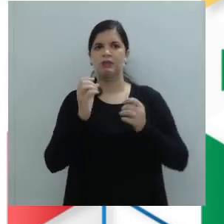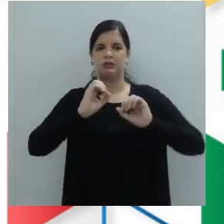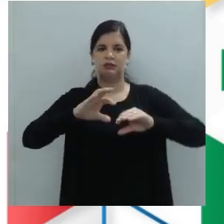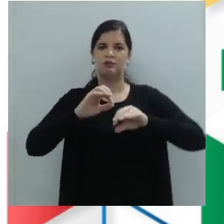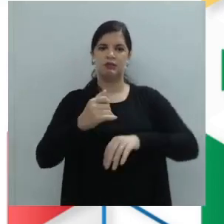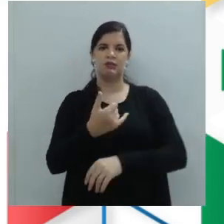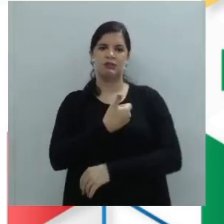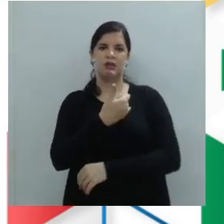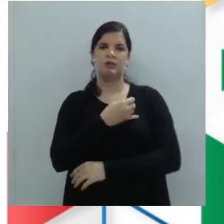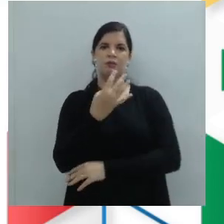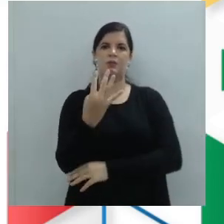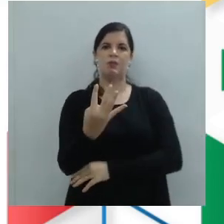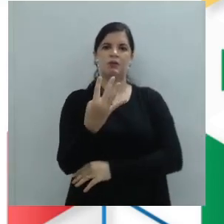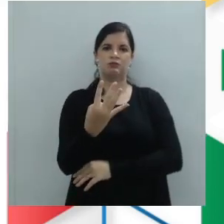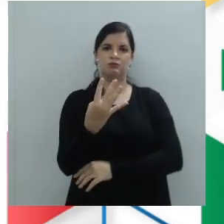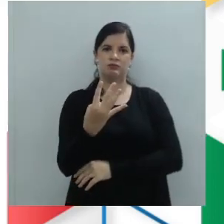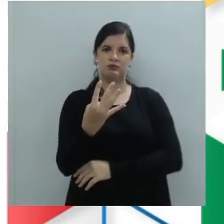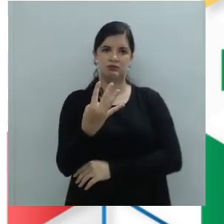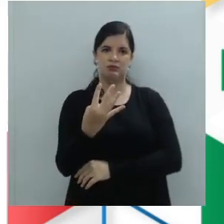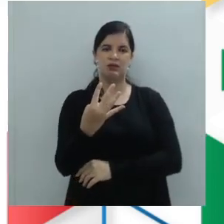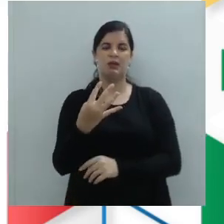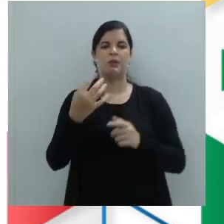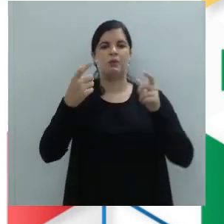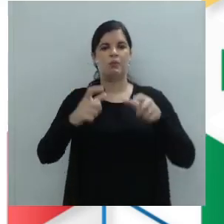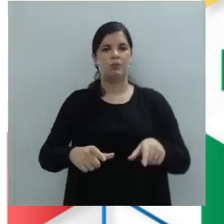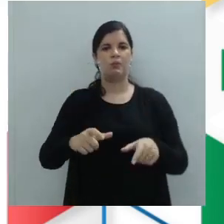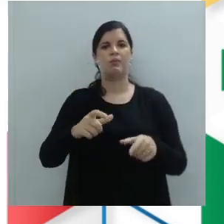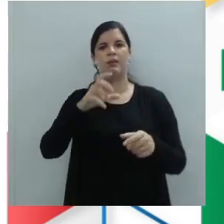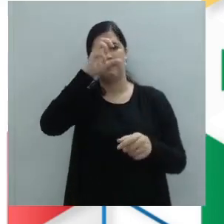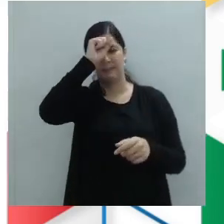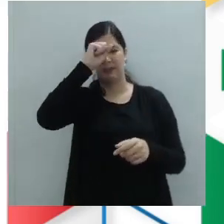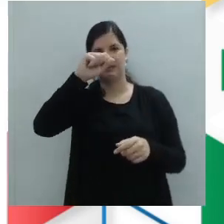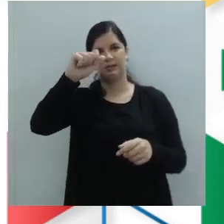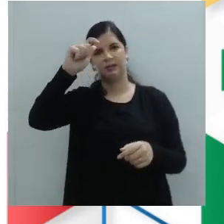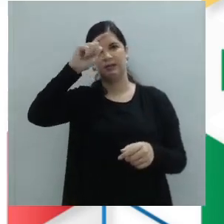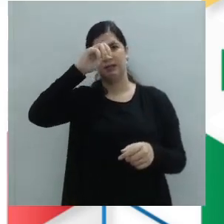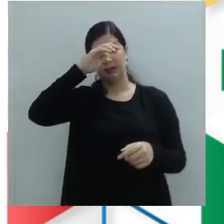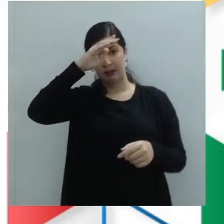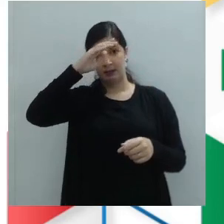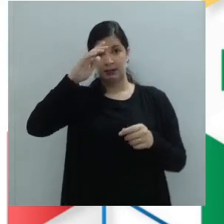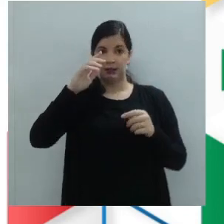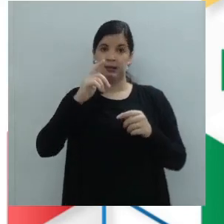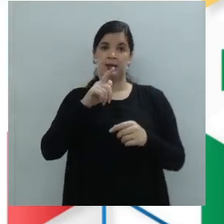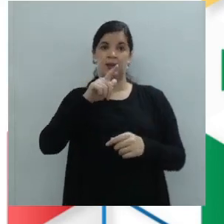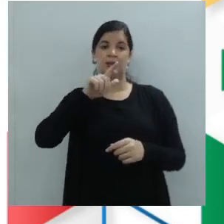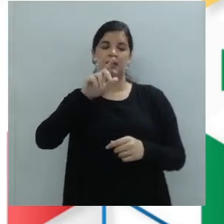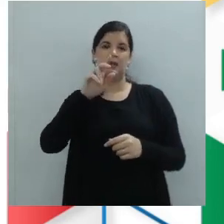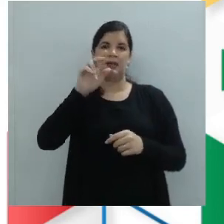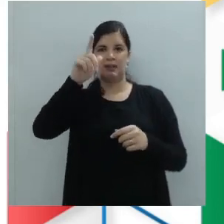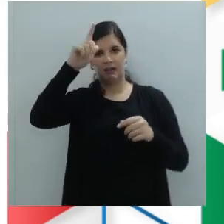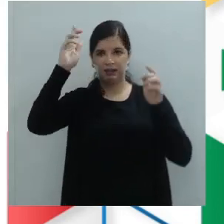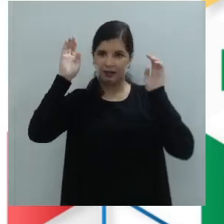aos 4 anos, numa abadia, onde aprendeu grego, latim, hebraico e a magia, o mundo